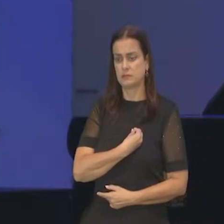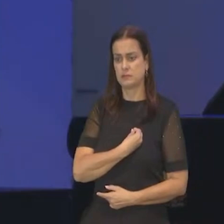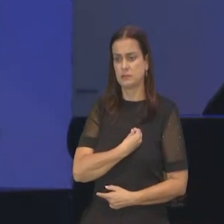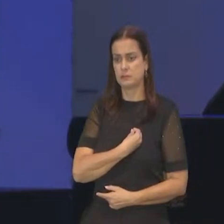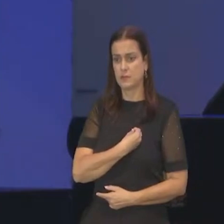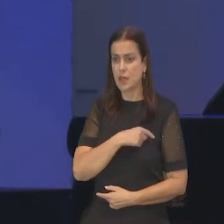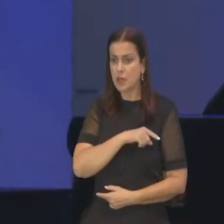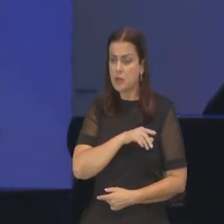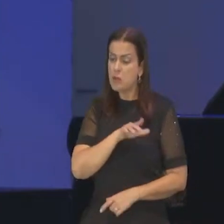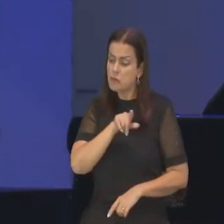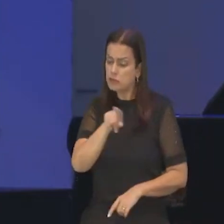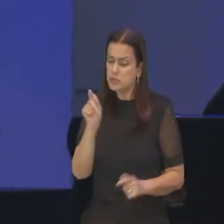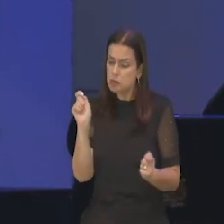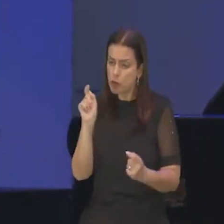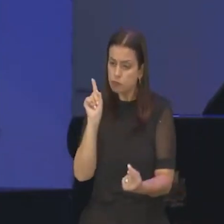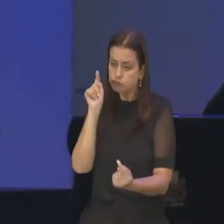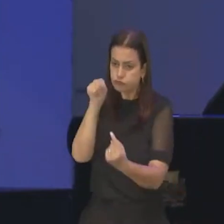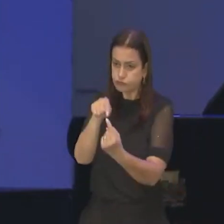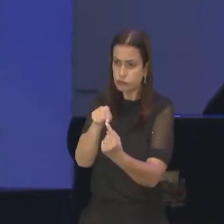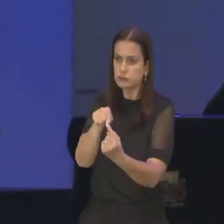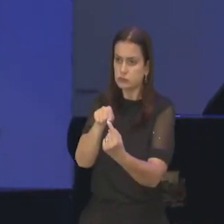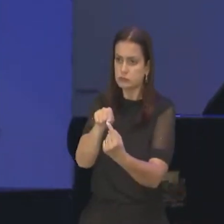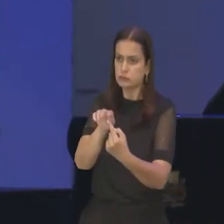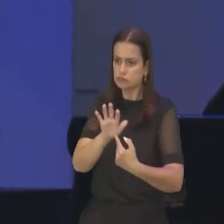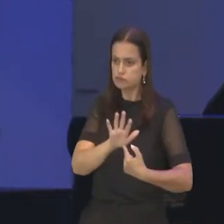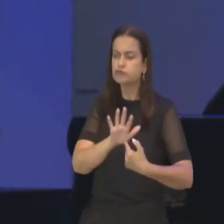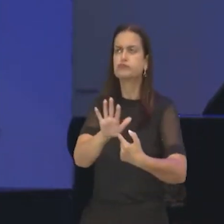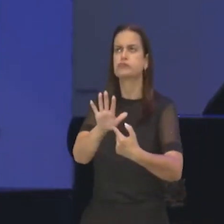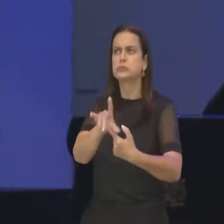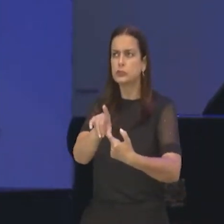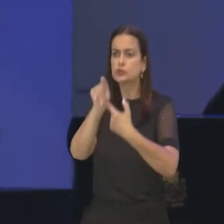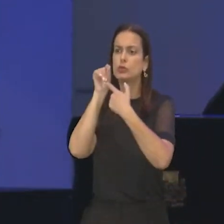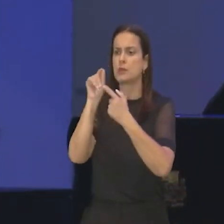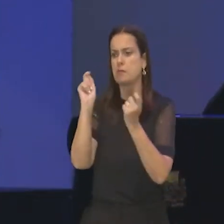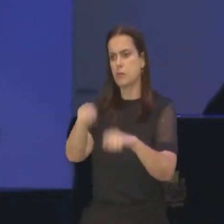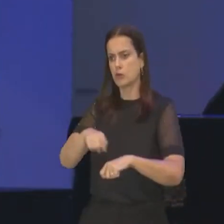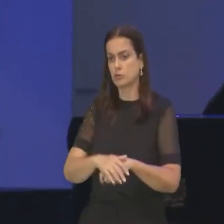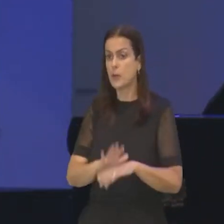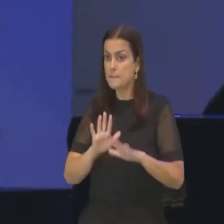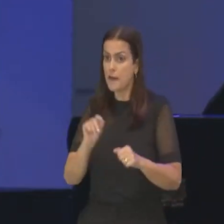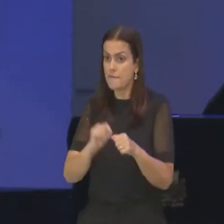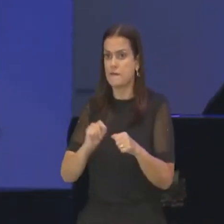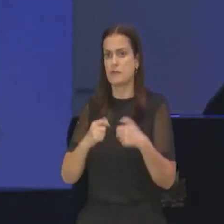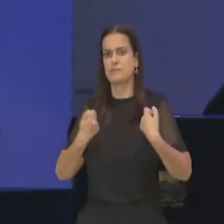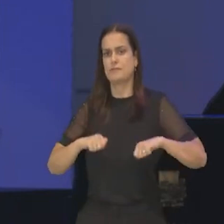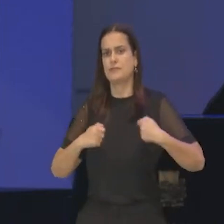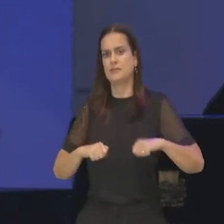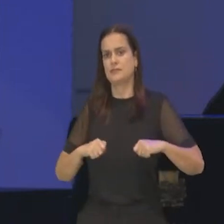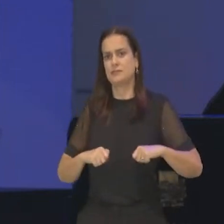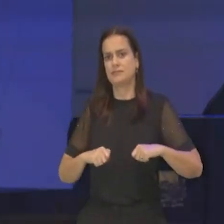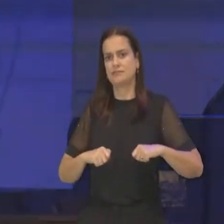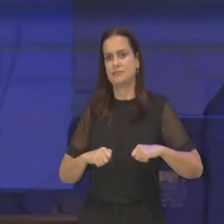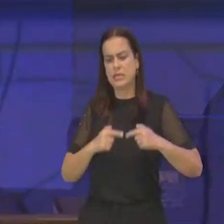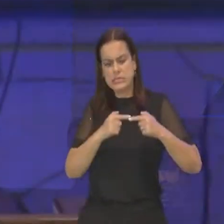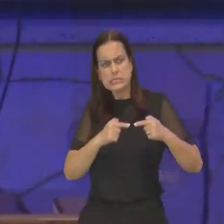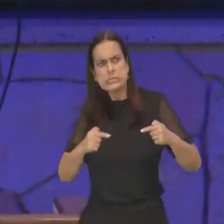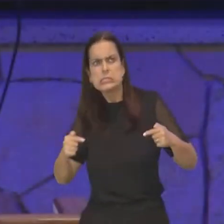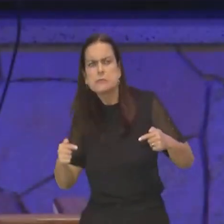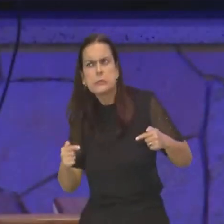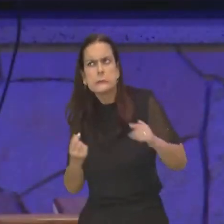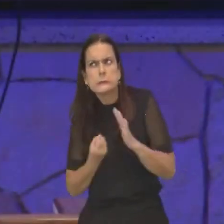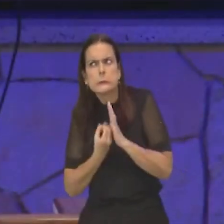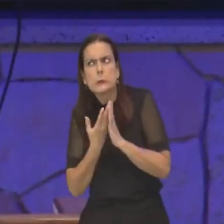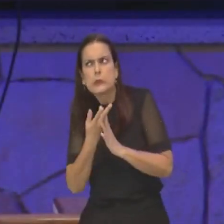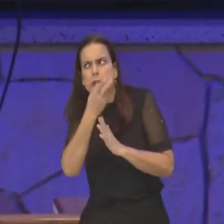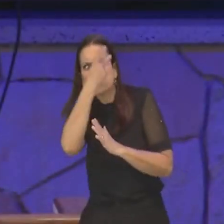Você pode estabelecer o seu propósito, mas faça isso. Na sua semana você pode